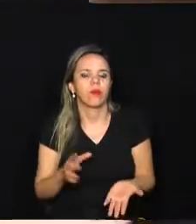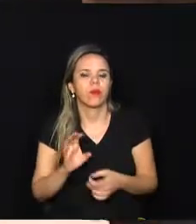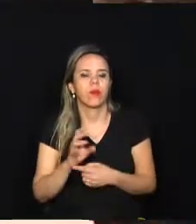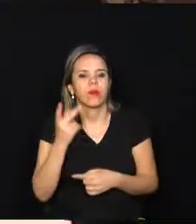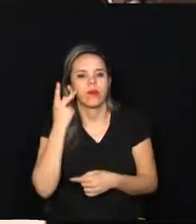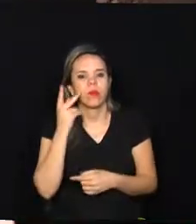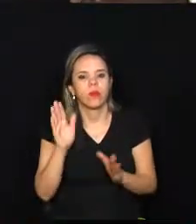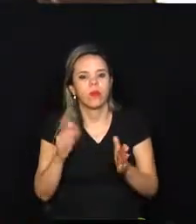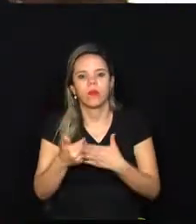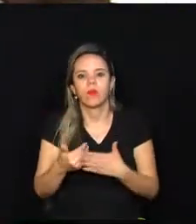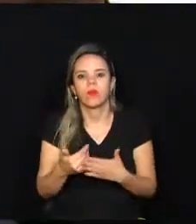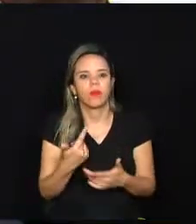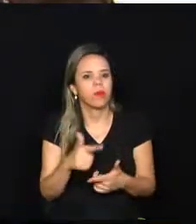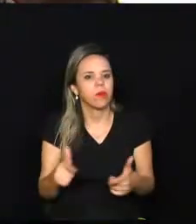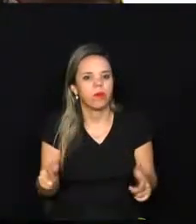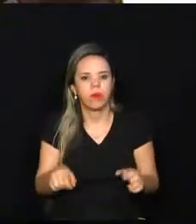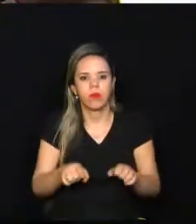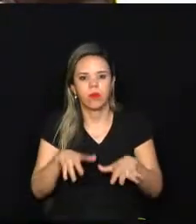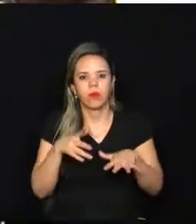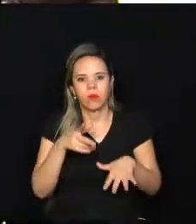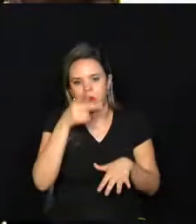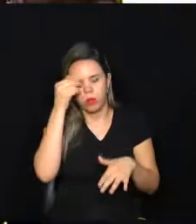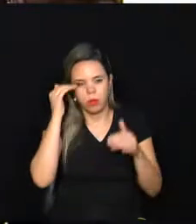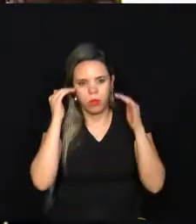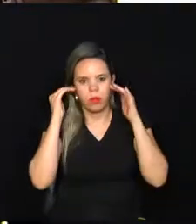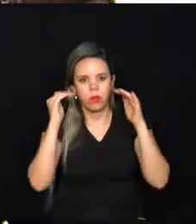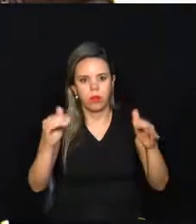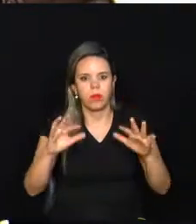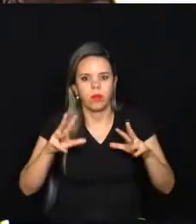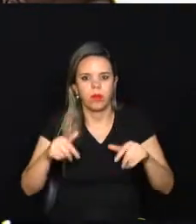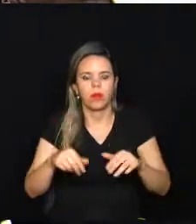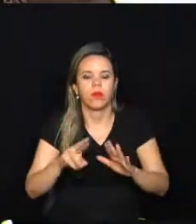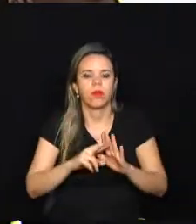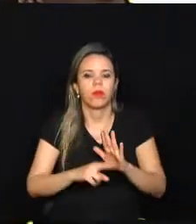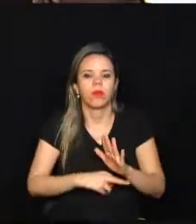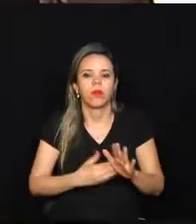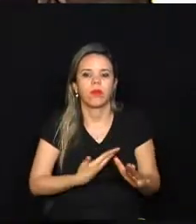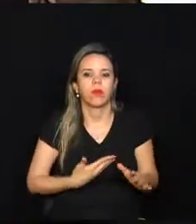Paulo fechados sem públicos. Óbvio que seguindo todo o protocolo do